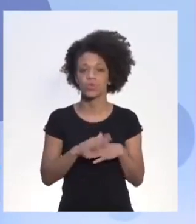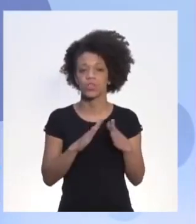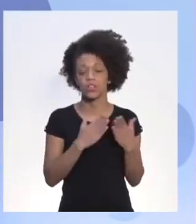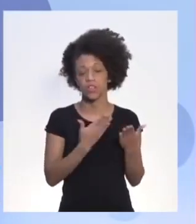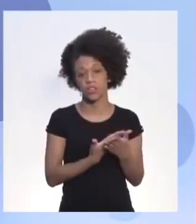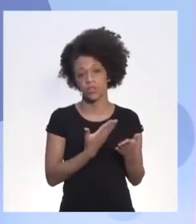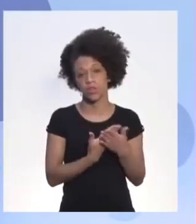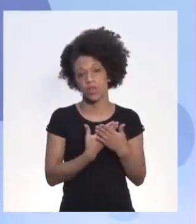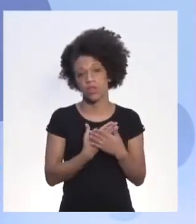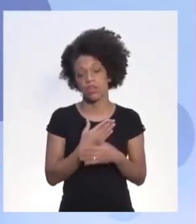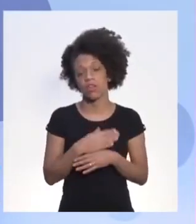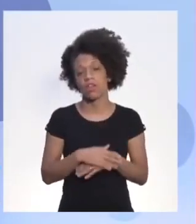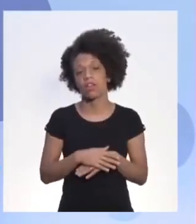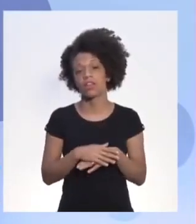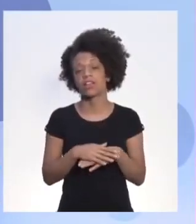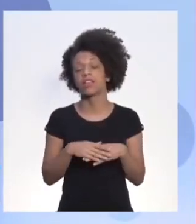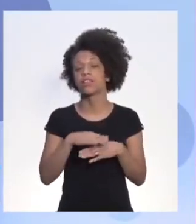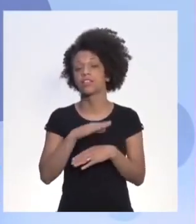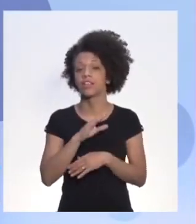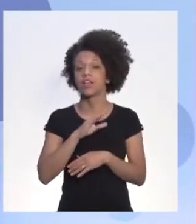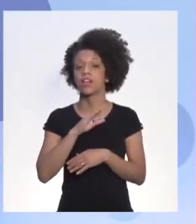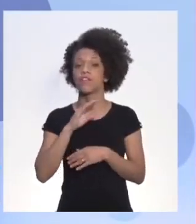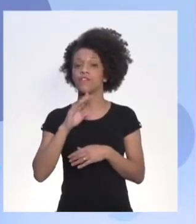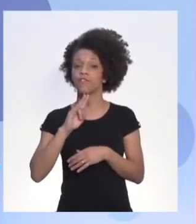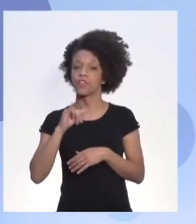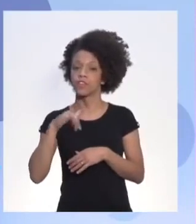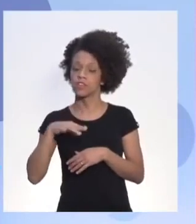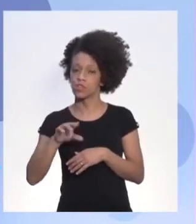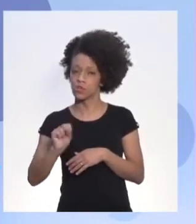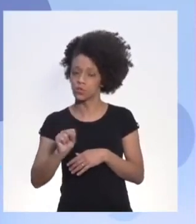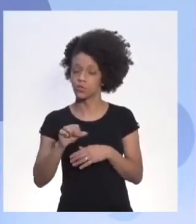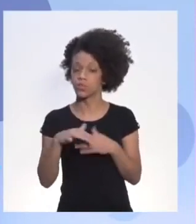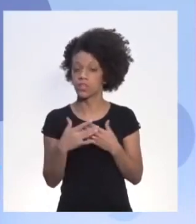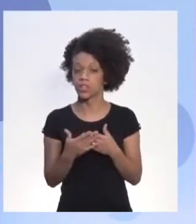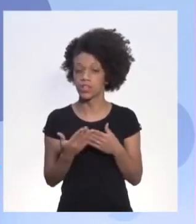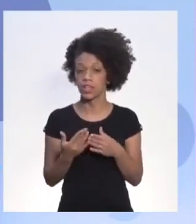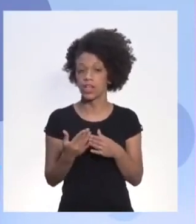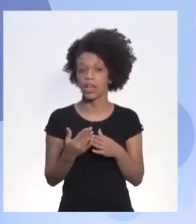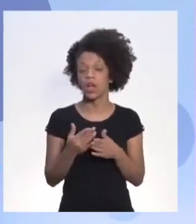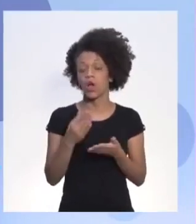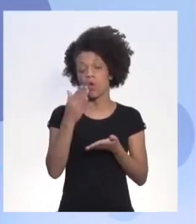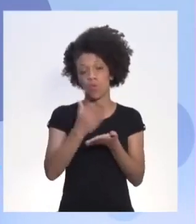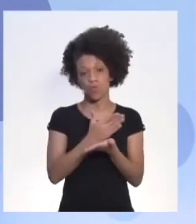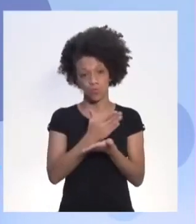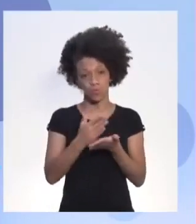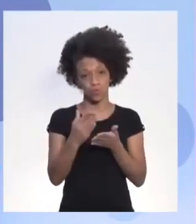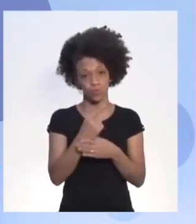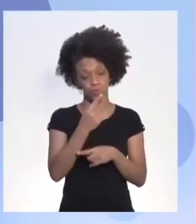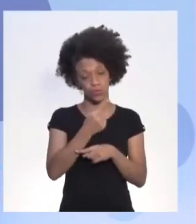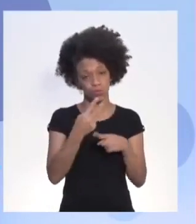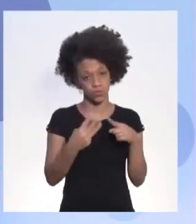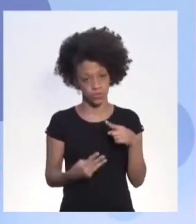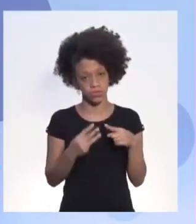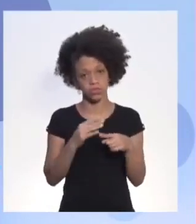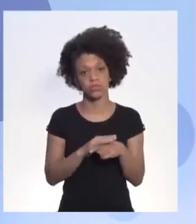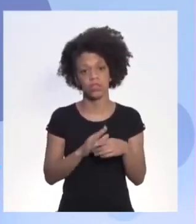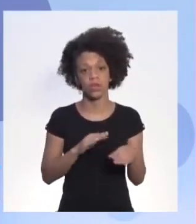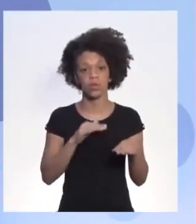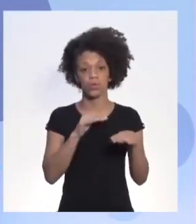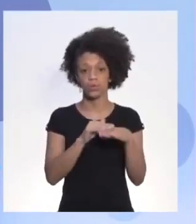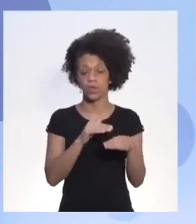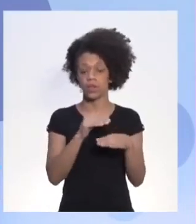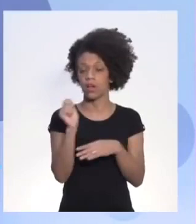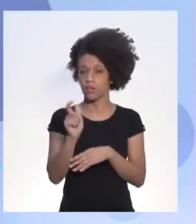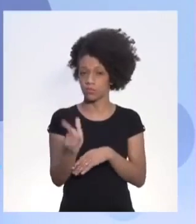Eurípides Simões de Paula. E a figura da letra B se encaixa no 1/3, e a fração da letra C se encaixa na figura